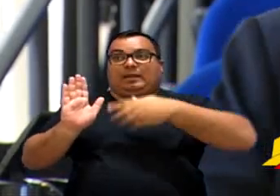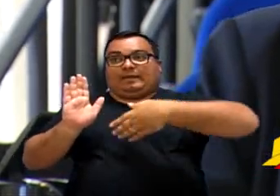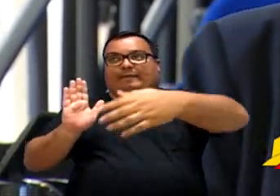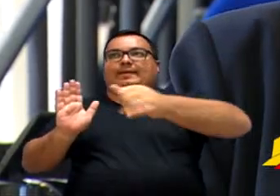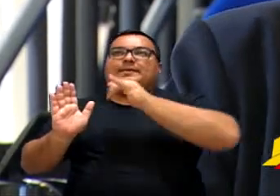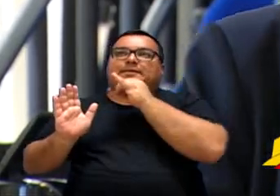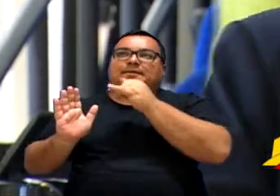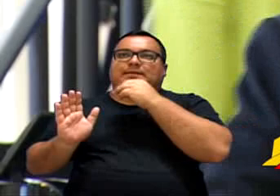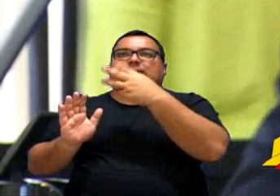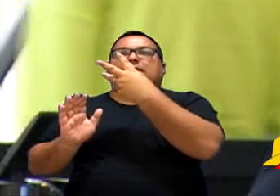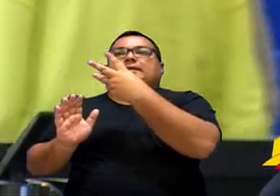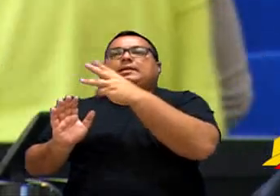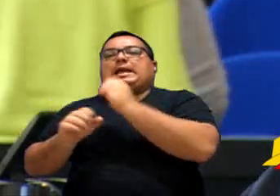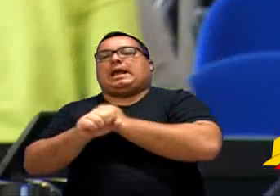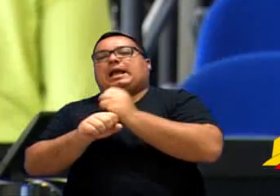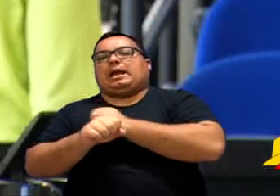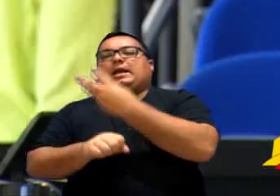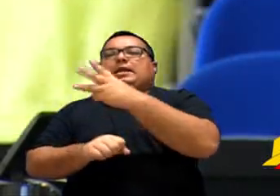30 anos a feira...